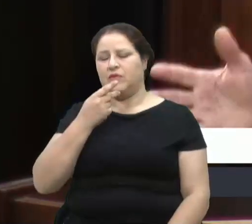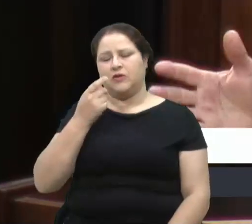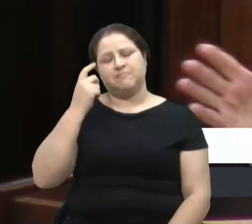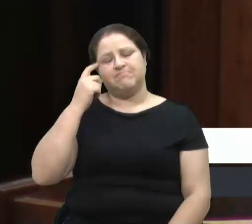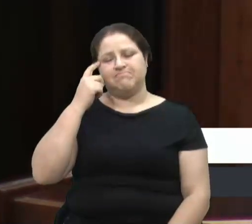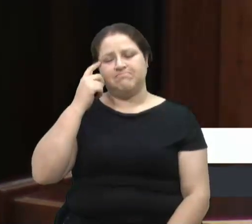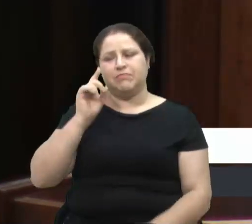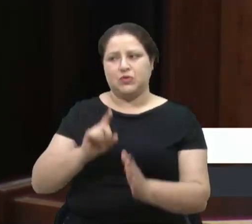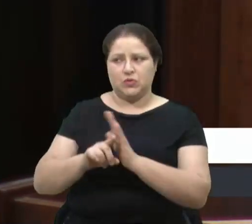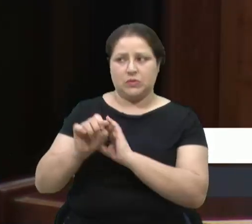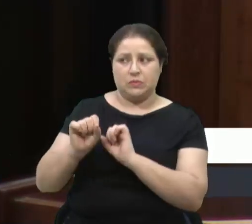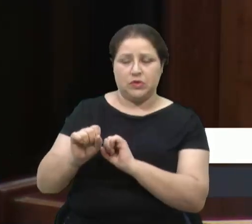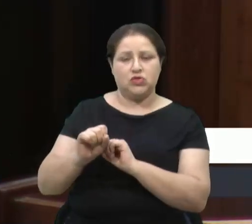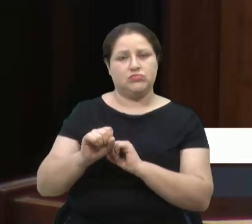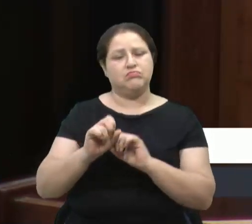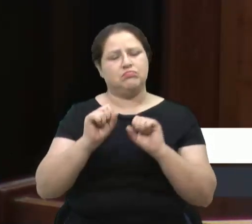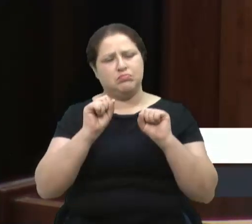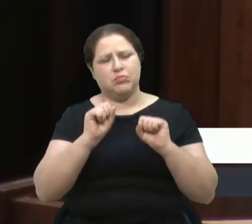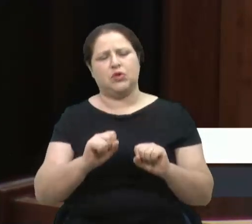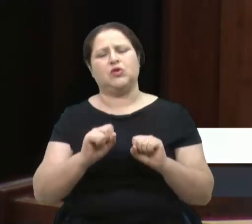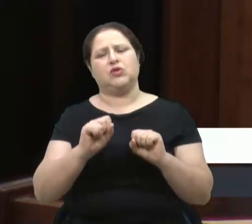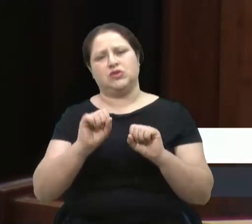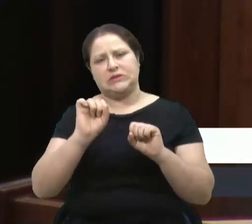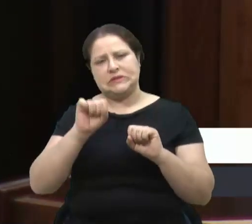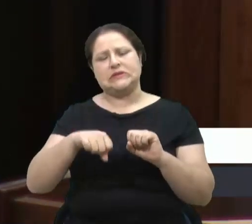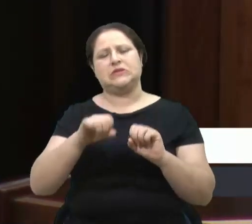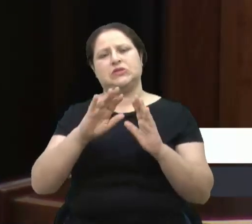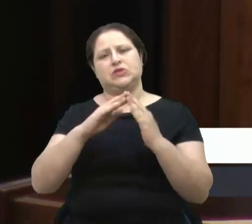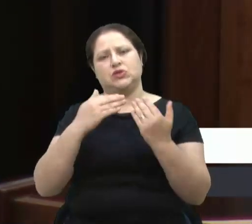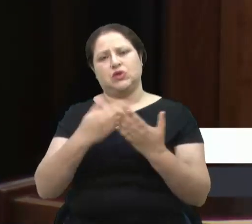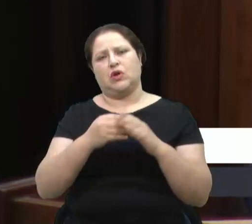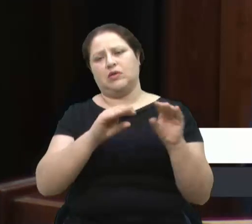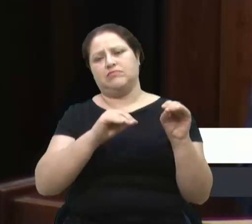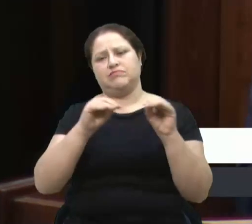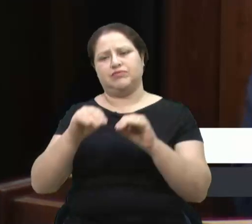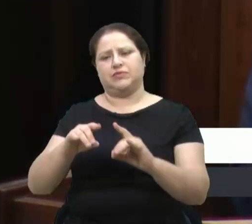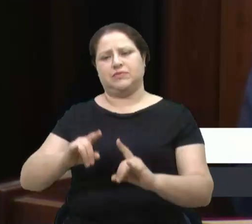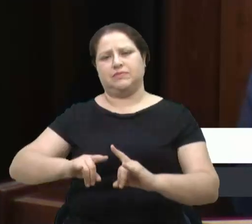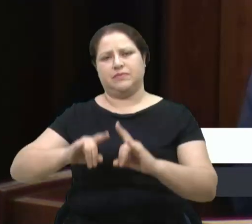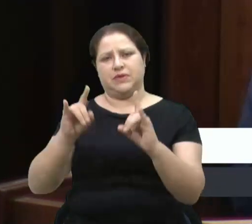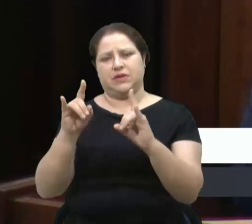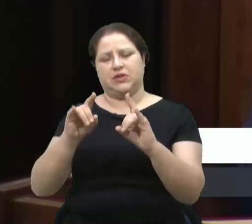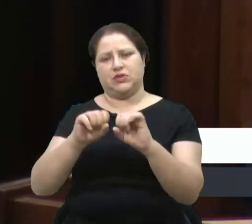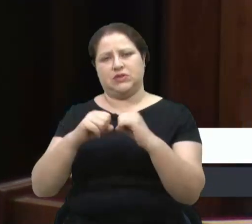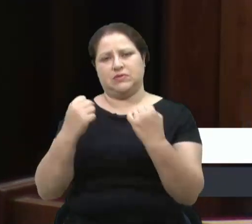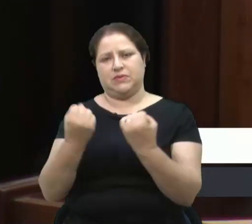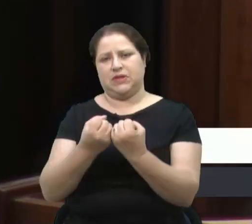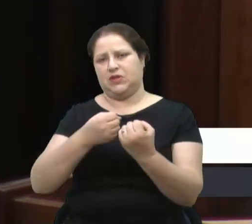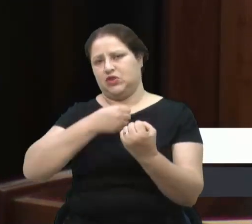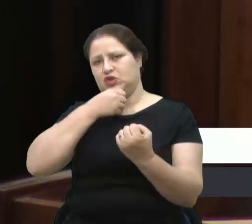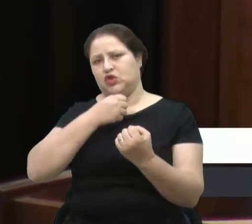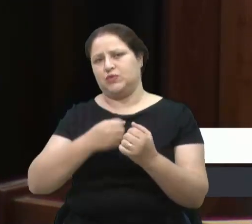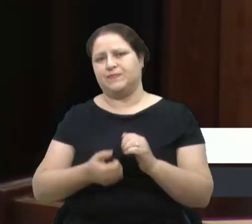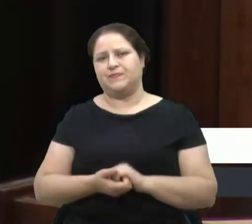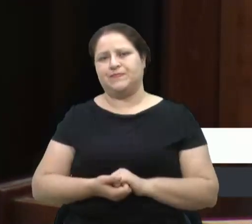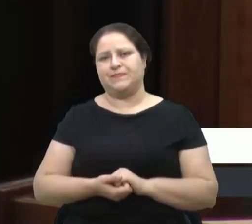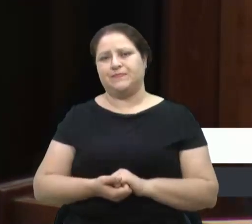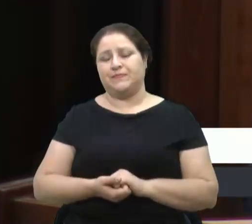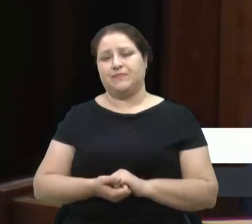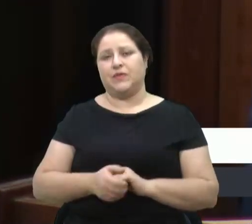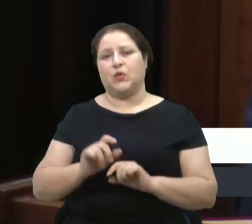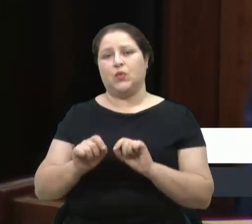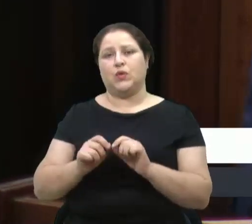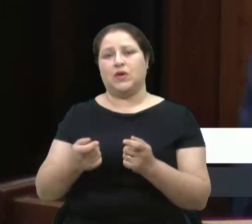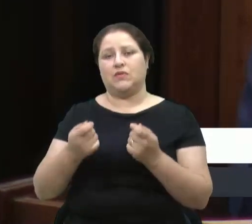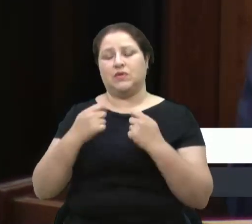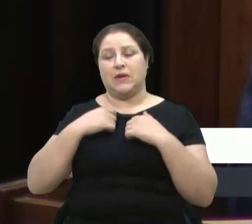escola tem o seu lugar para ficar então o agradecimento também a ele o que nos move